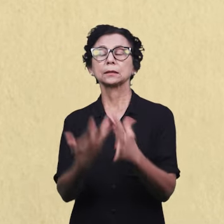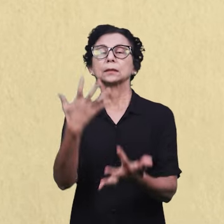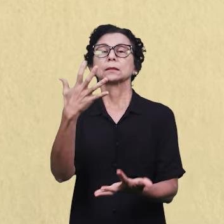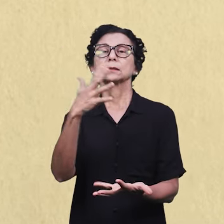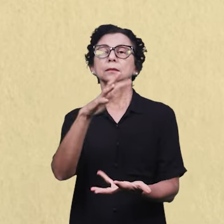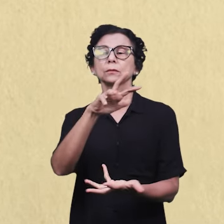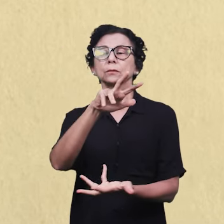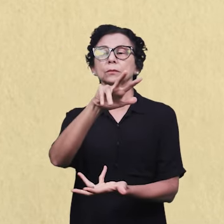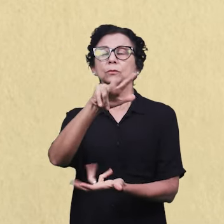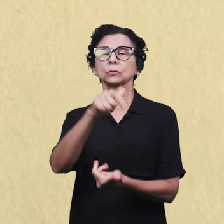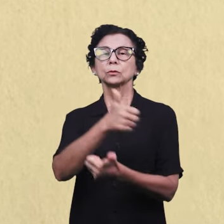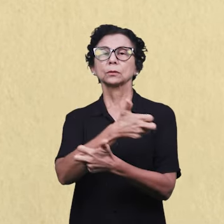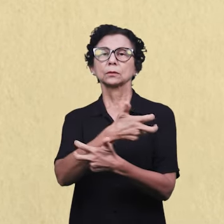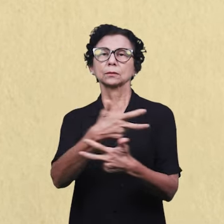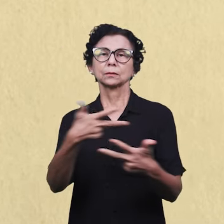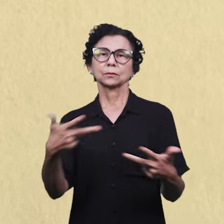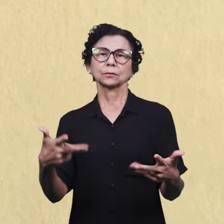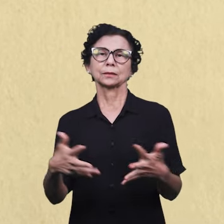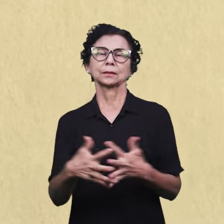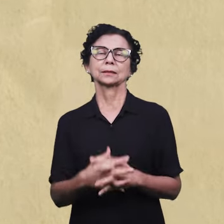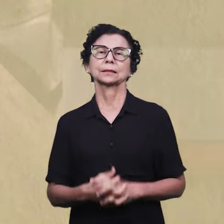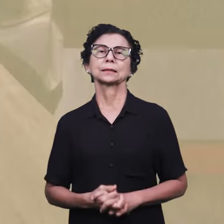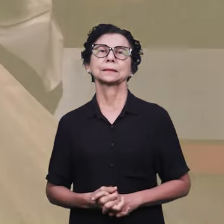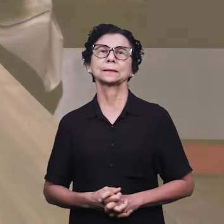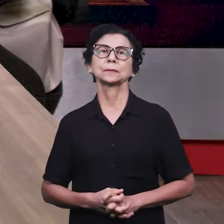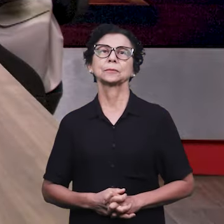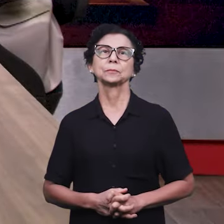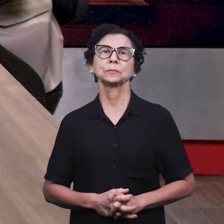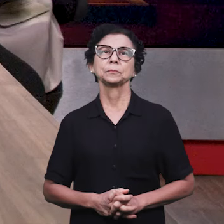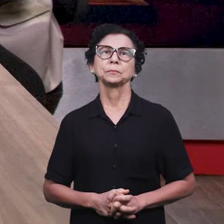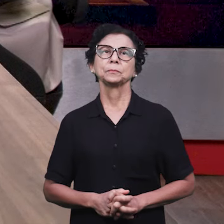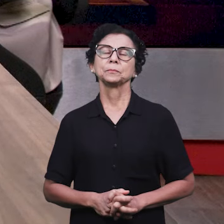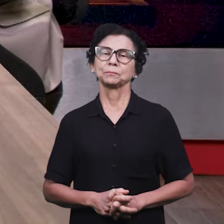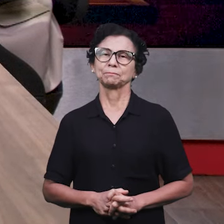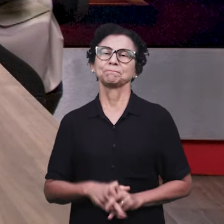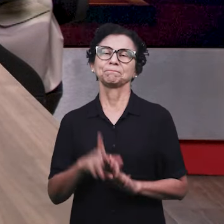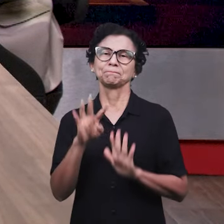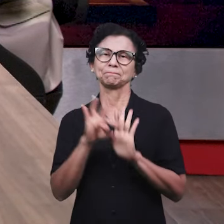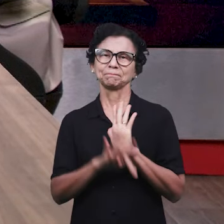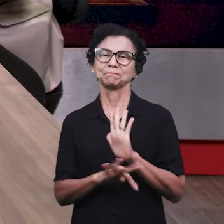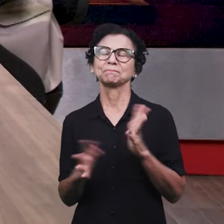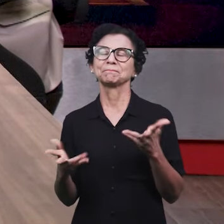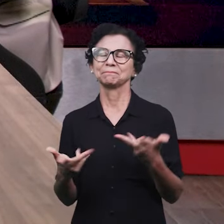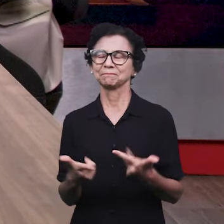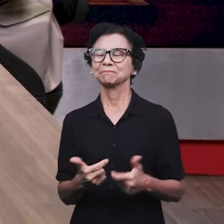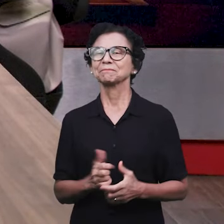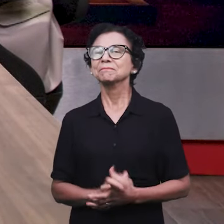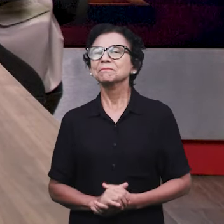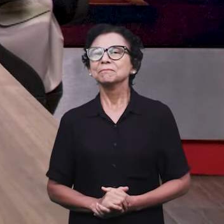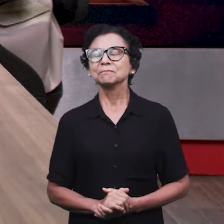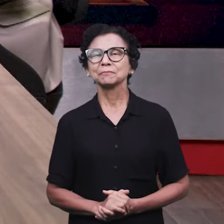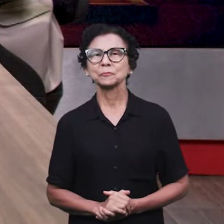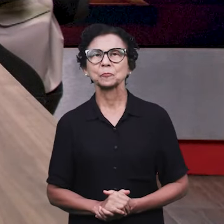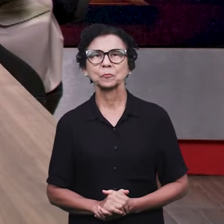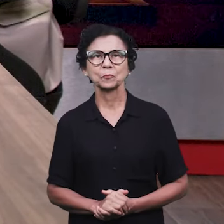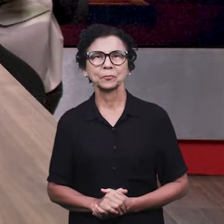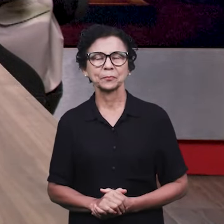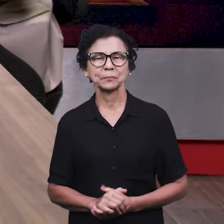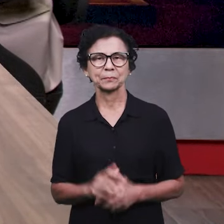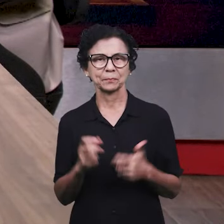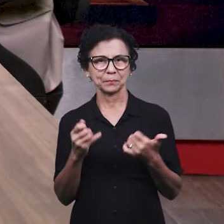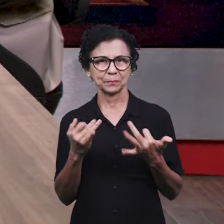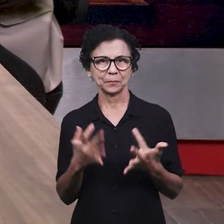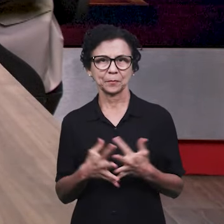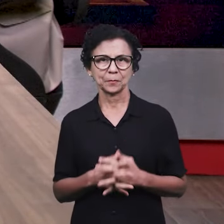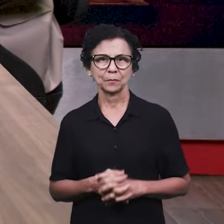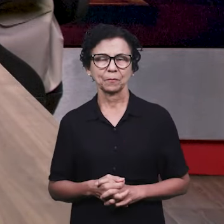fiquem inexcusáveis. É realmente um texto maravilhoso esse, porque quando a gente observa